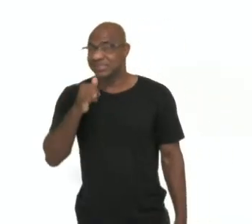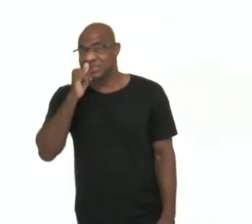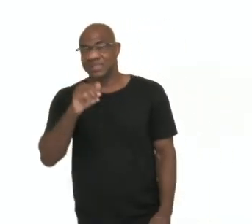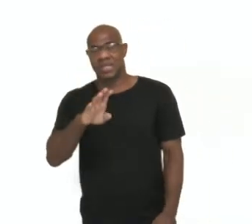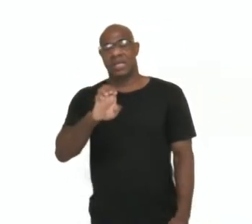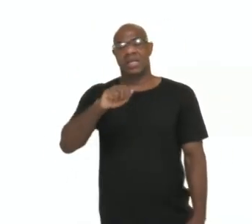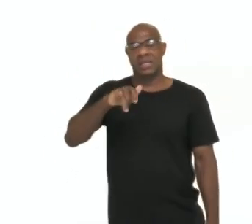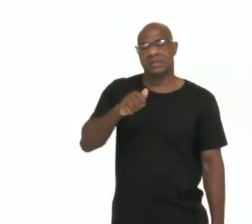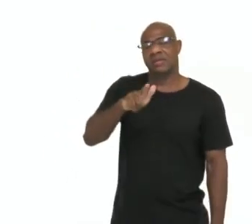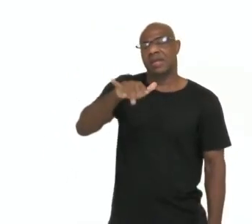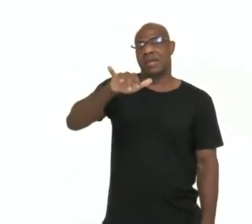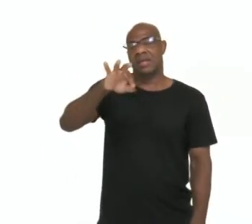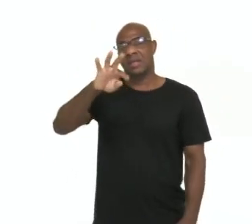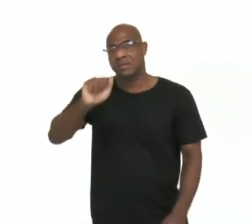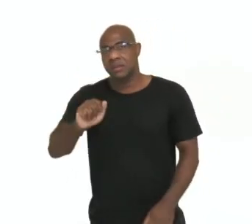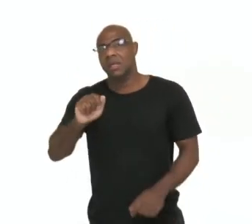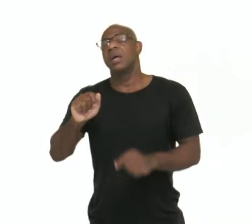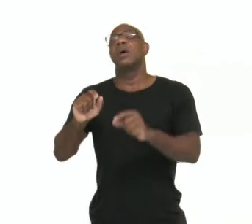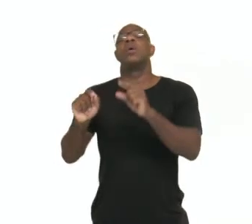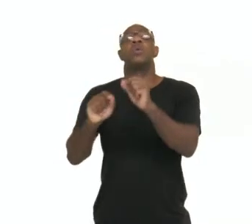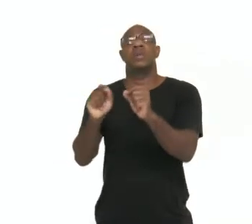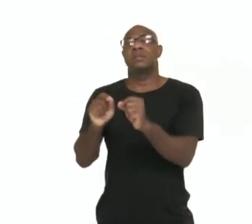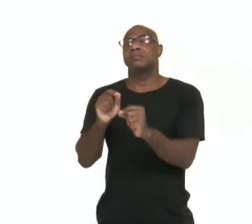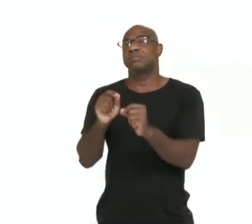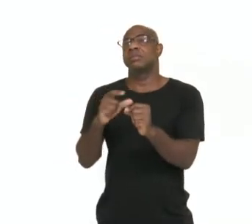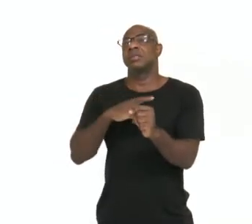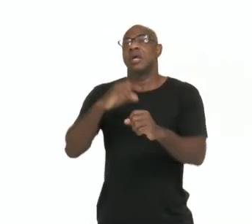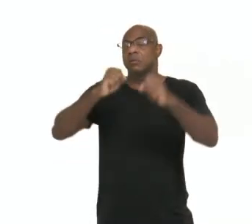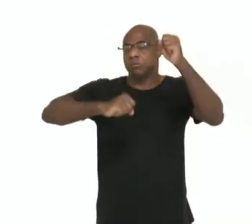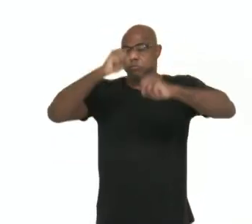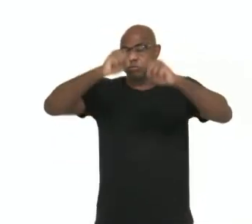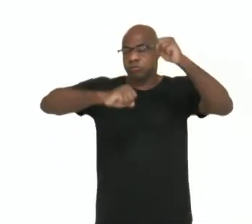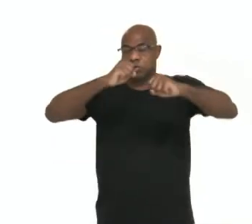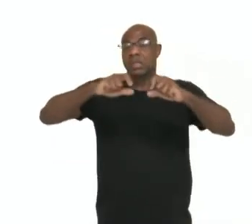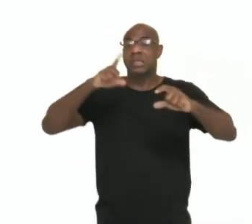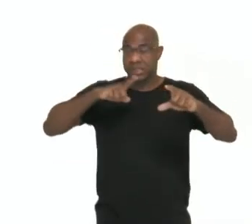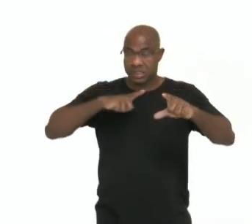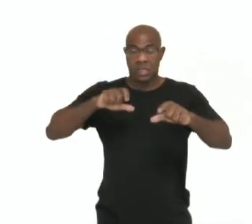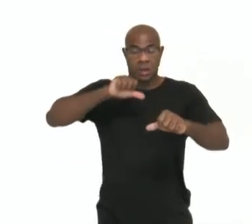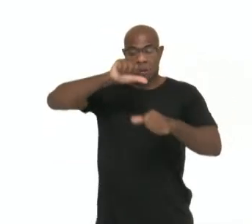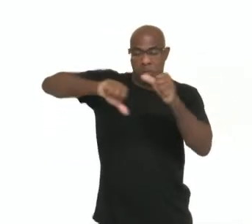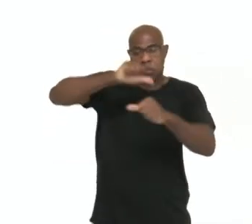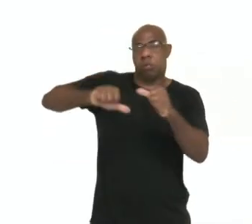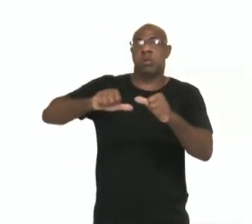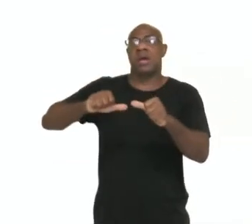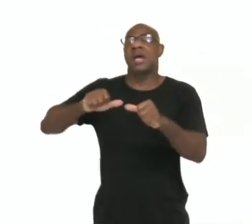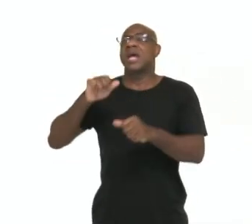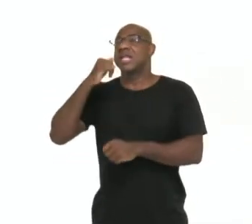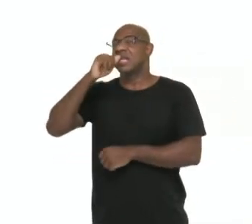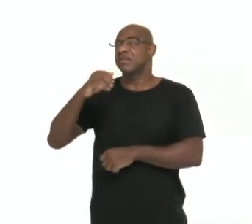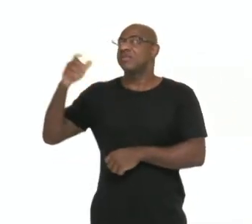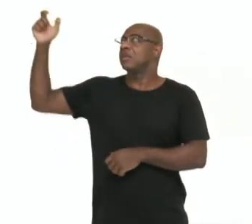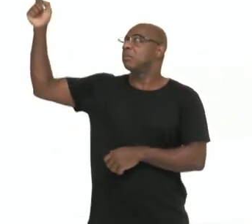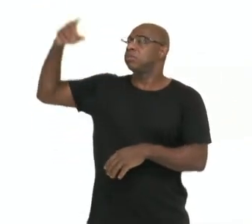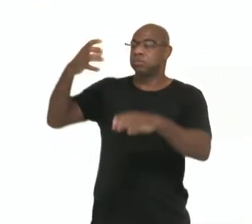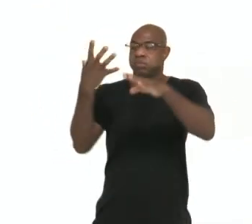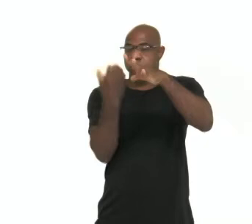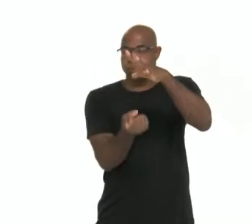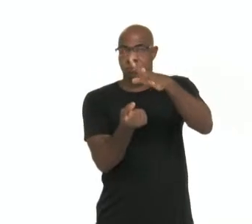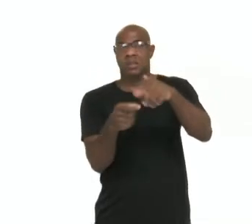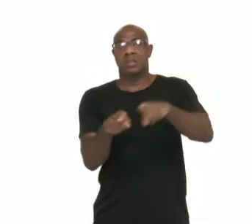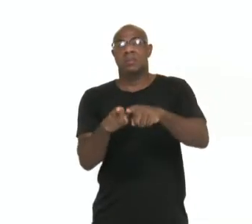as indústrias que transformam energia primária em energia secundária. Por exemplo, a transformação do petróleo